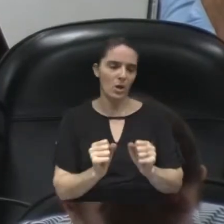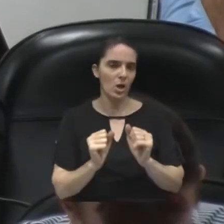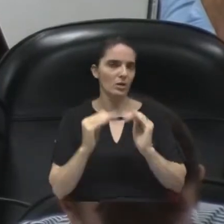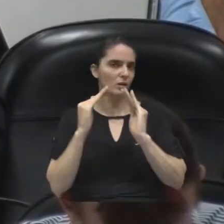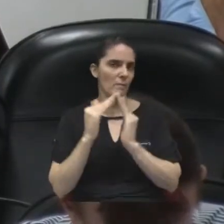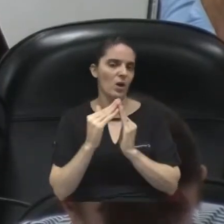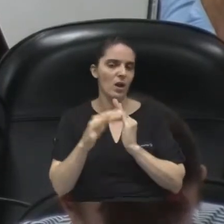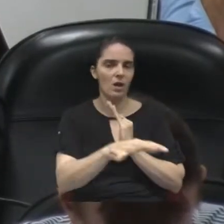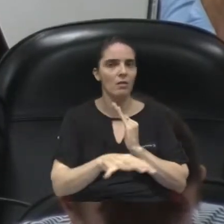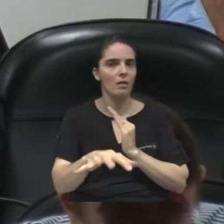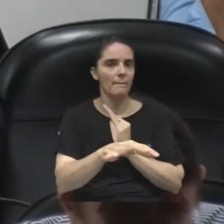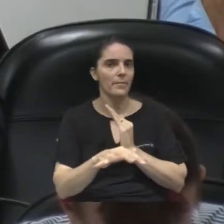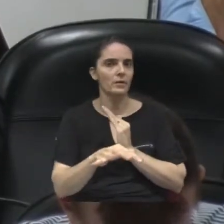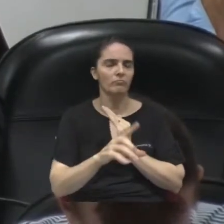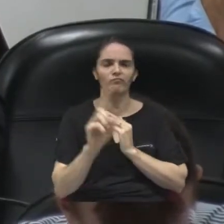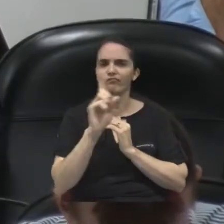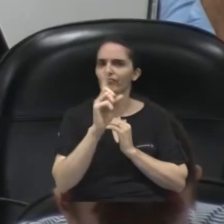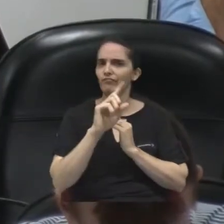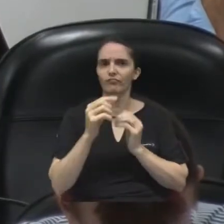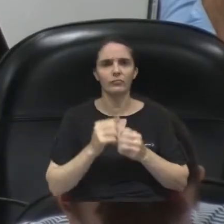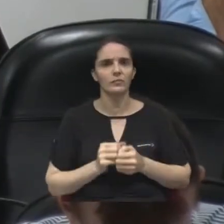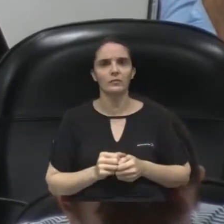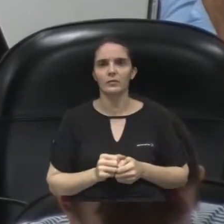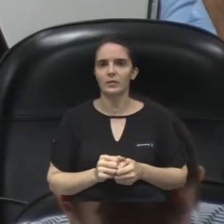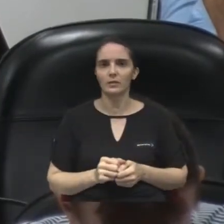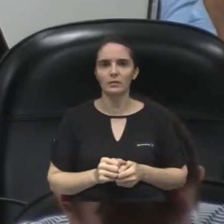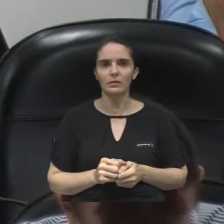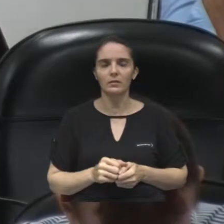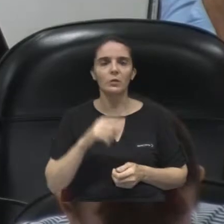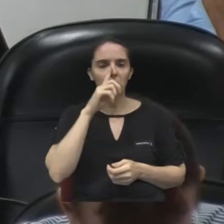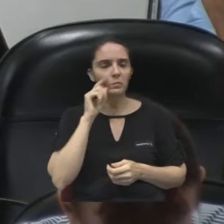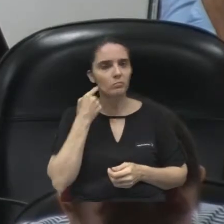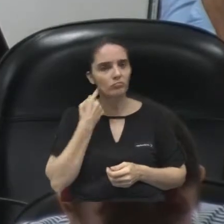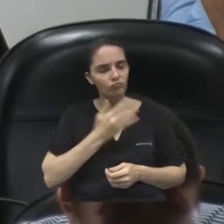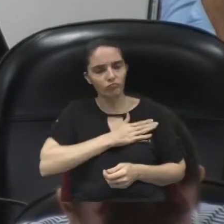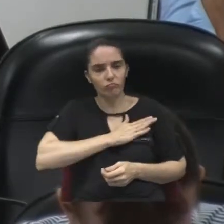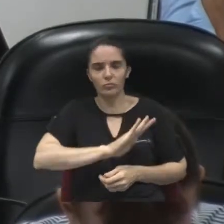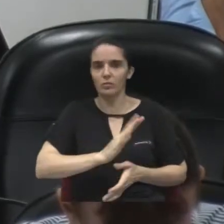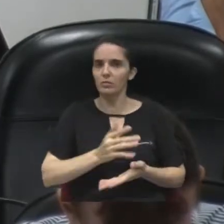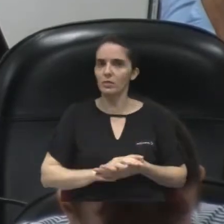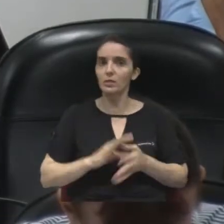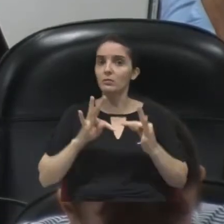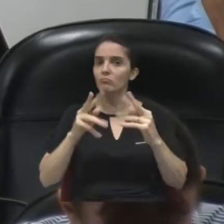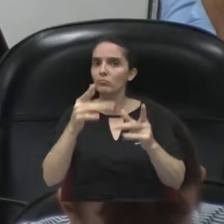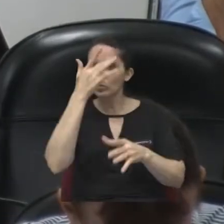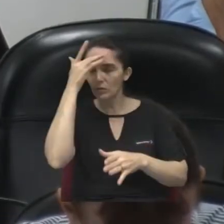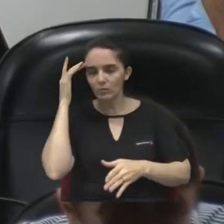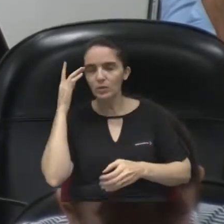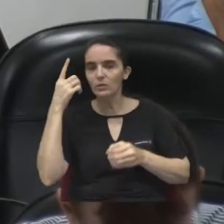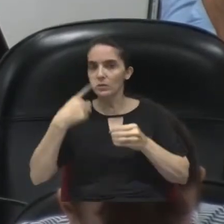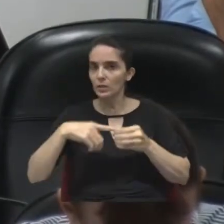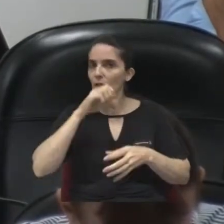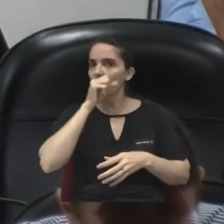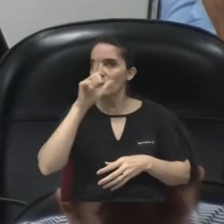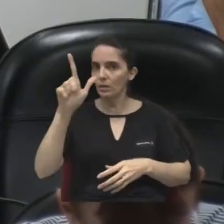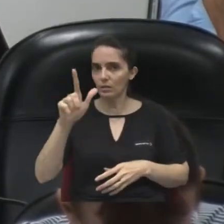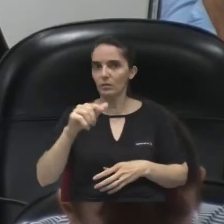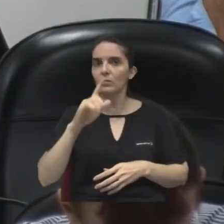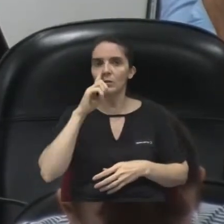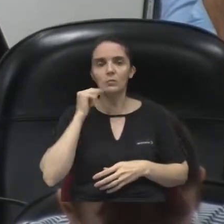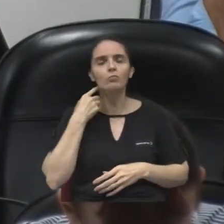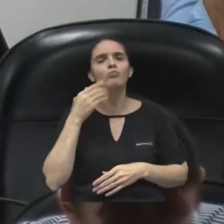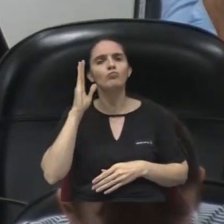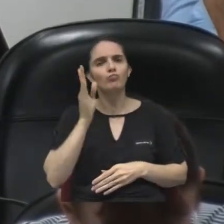essa minha indignação, senhor presidente, e a minha fala para que todos os munícipes da cidade de Limeira saibam que eu também já fiz